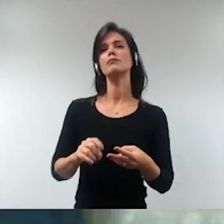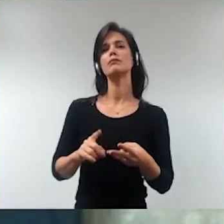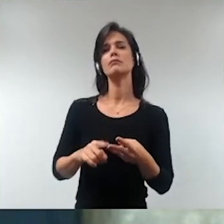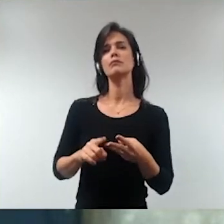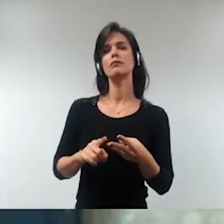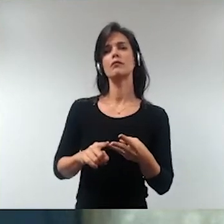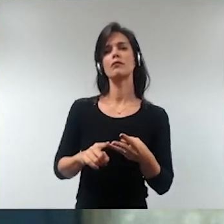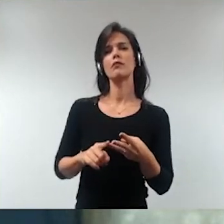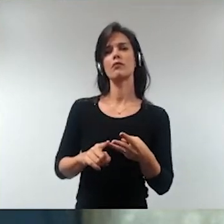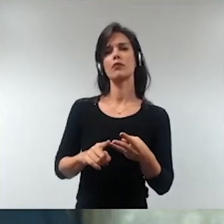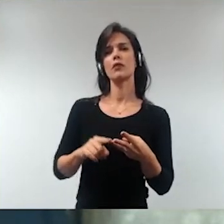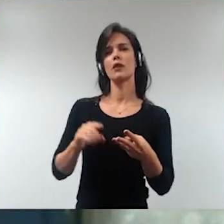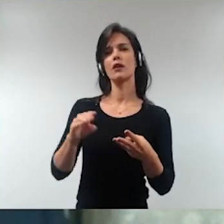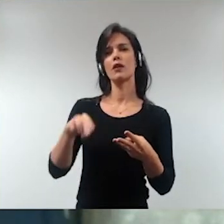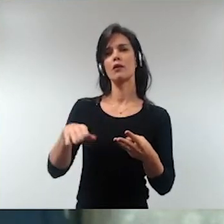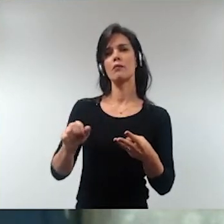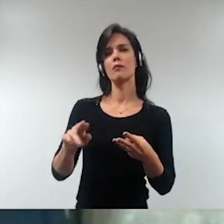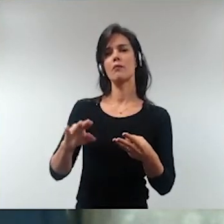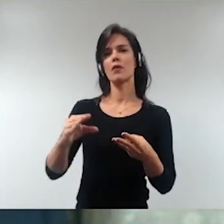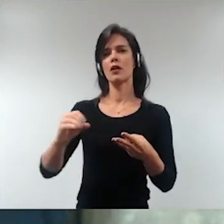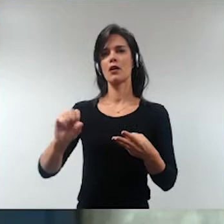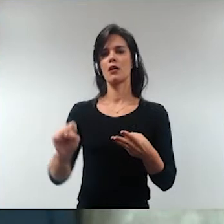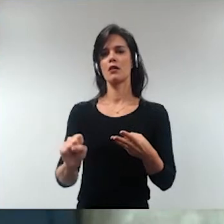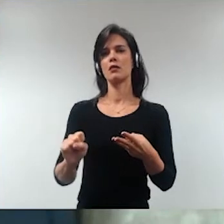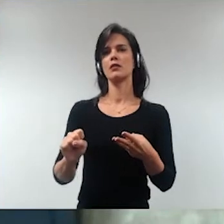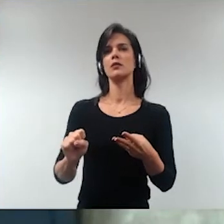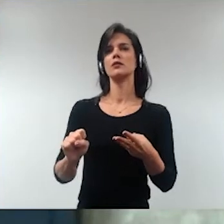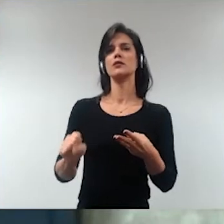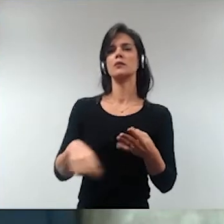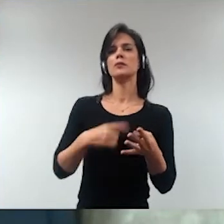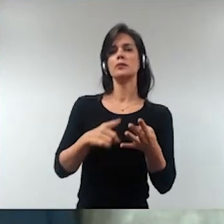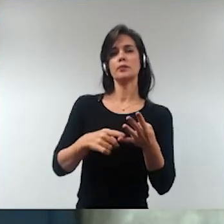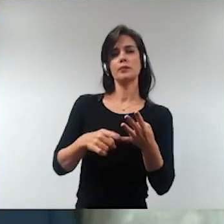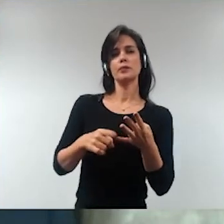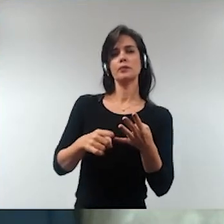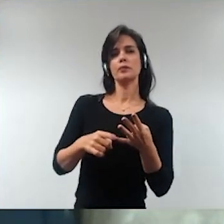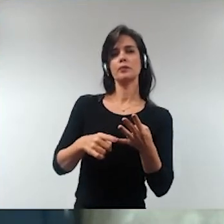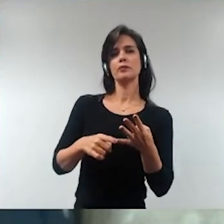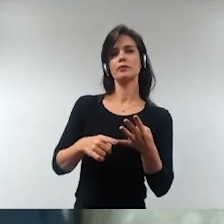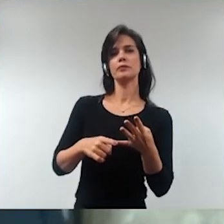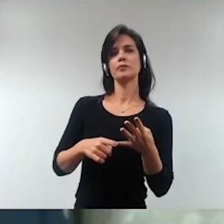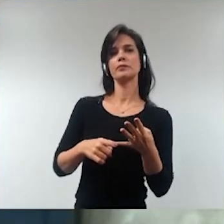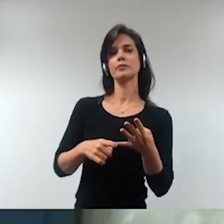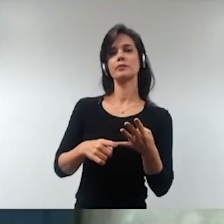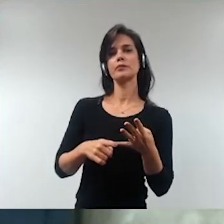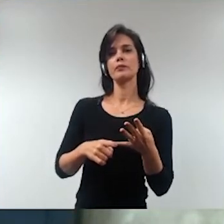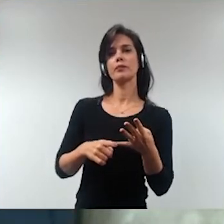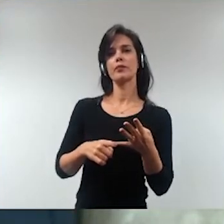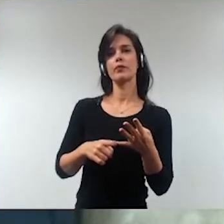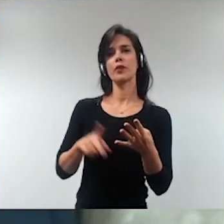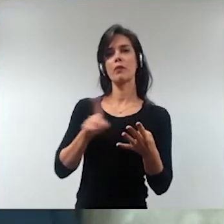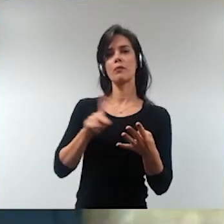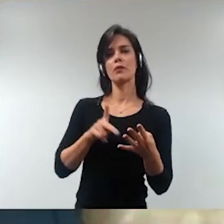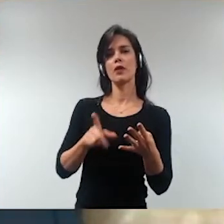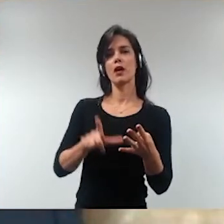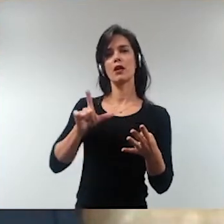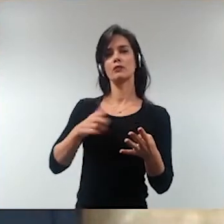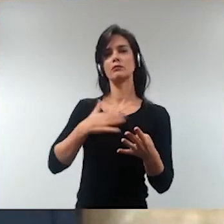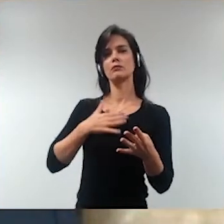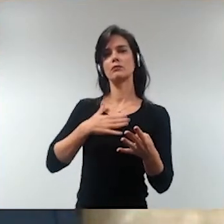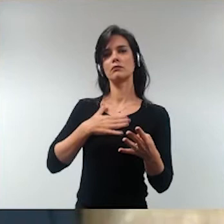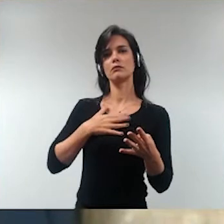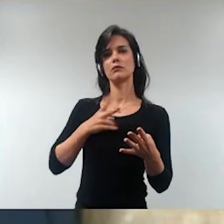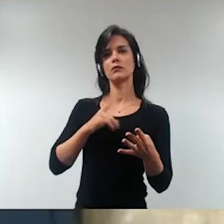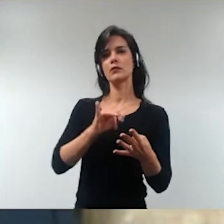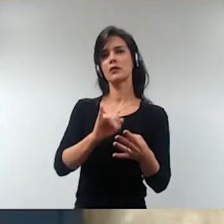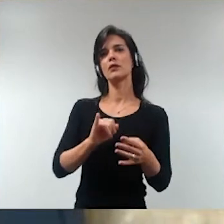membro honorário vitalício, Marcos Vinícius Furtado Coelho, e o meu conterrâneo, o meu antecessor, e que agora vem brilhantemente